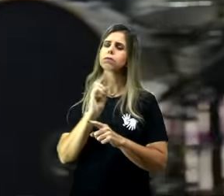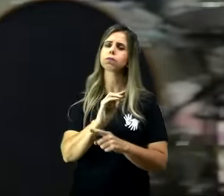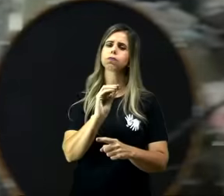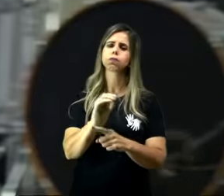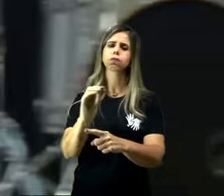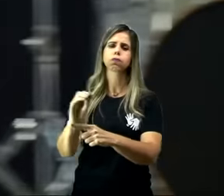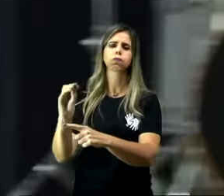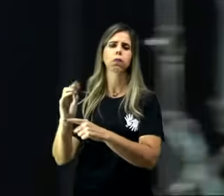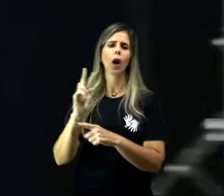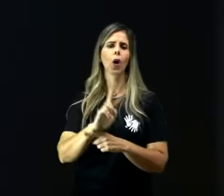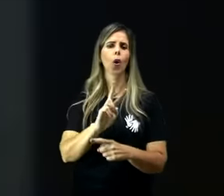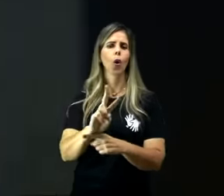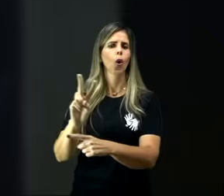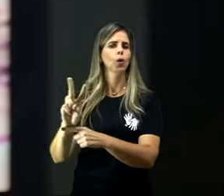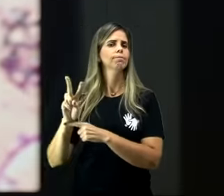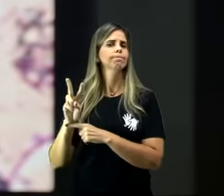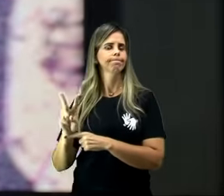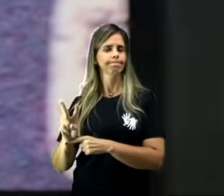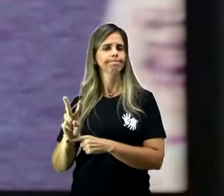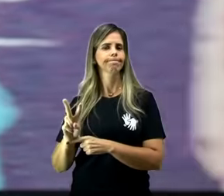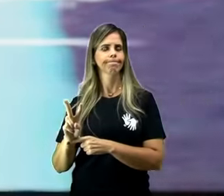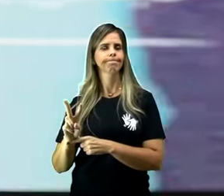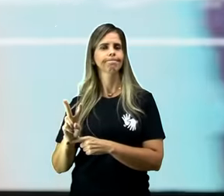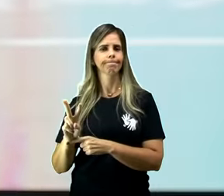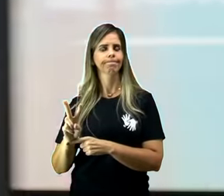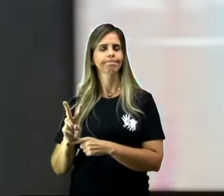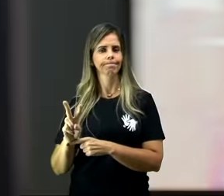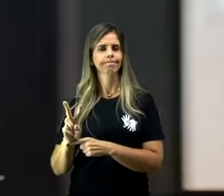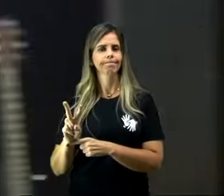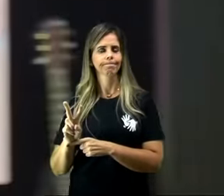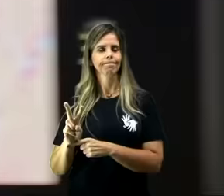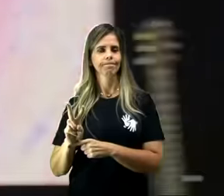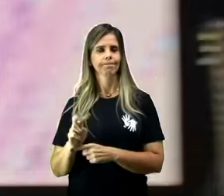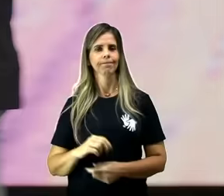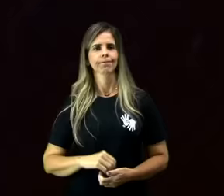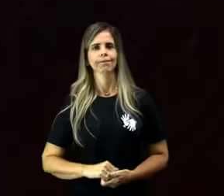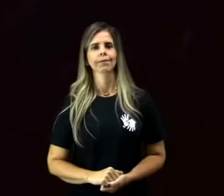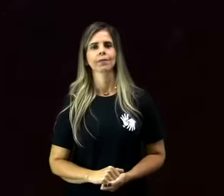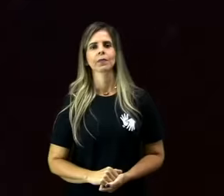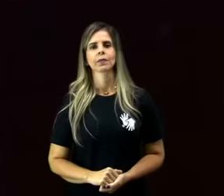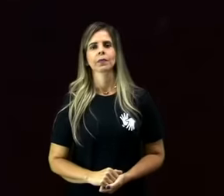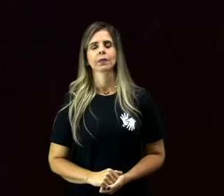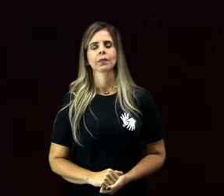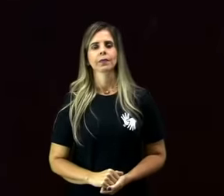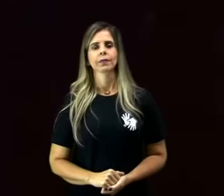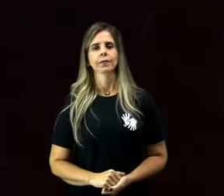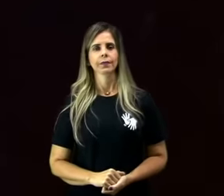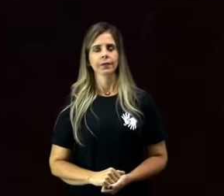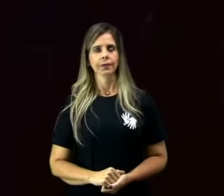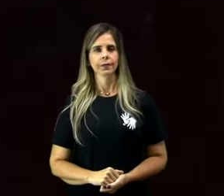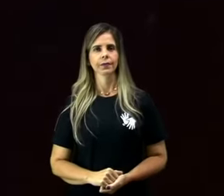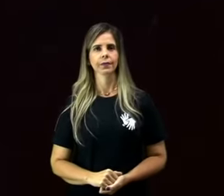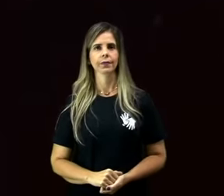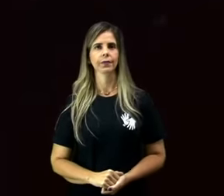Diga: eu creio, receba essa palavra. Aplauda ao Senhor por isso aí, no seu lugar, se você recebe.